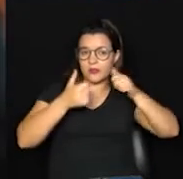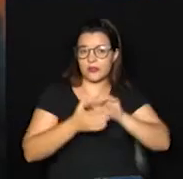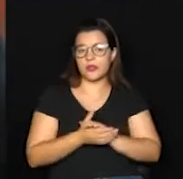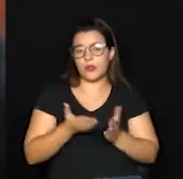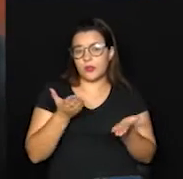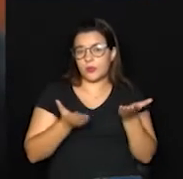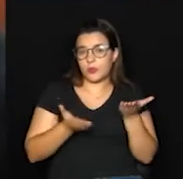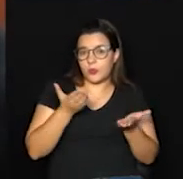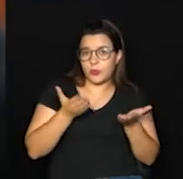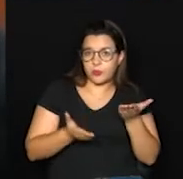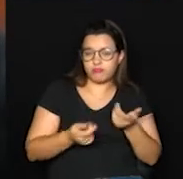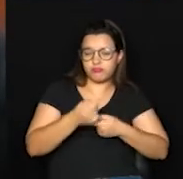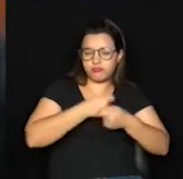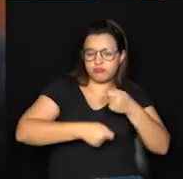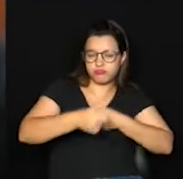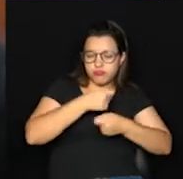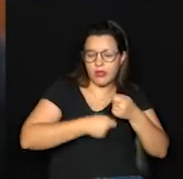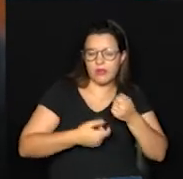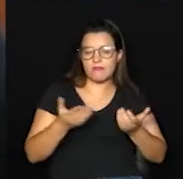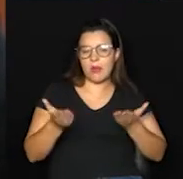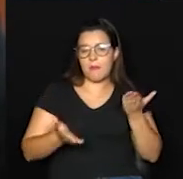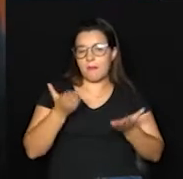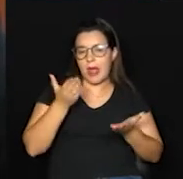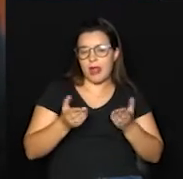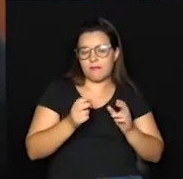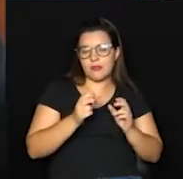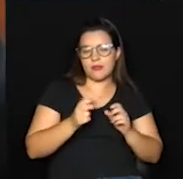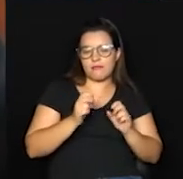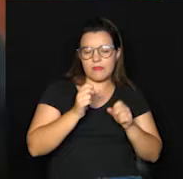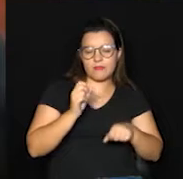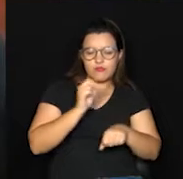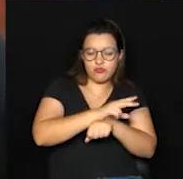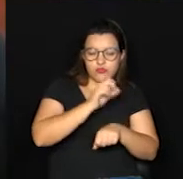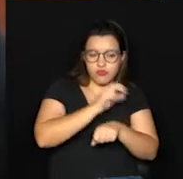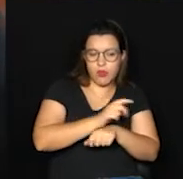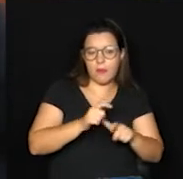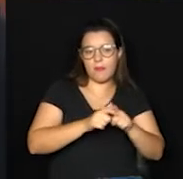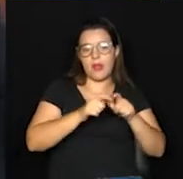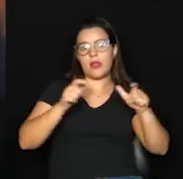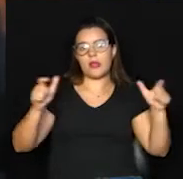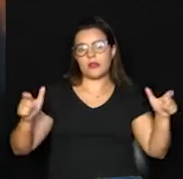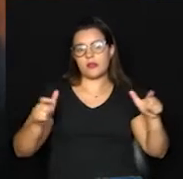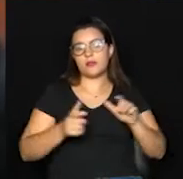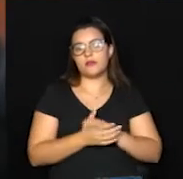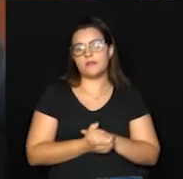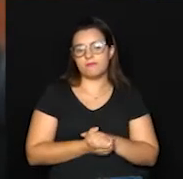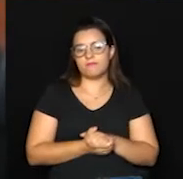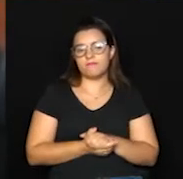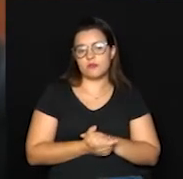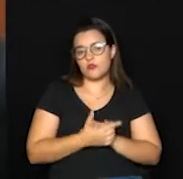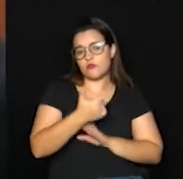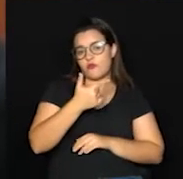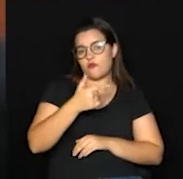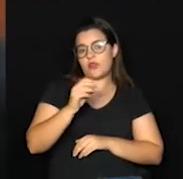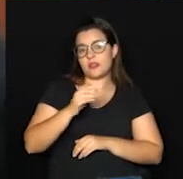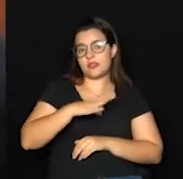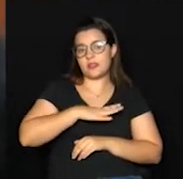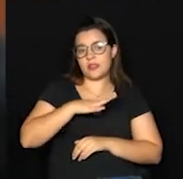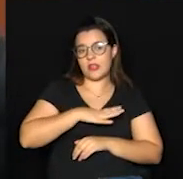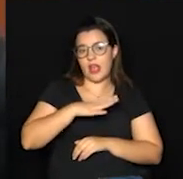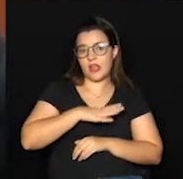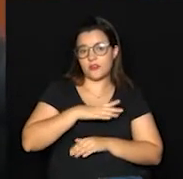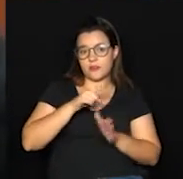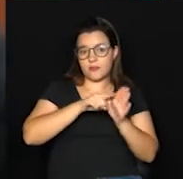de empregos, né? E principalmente o índice de higiene. Dos 20 municípios pesquisados, Campinas